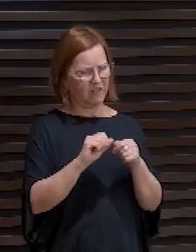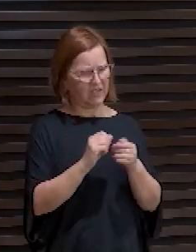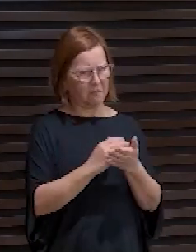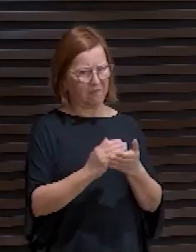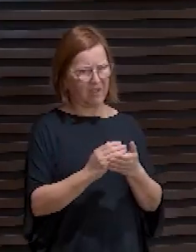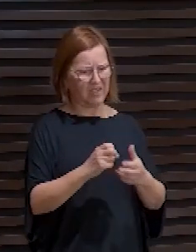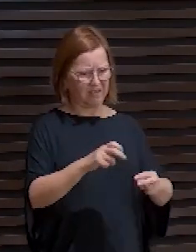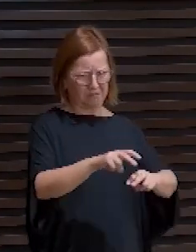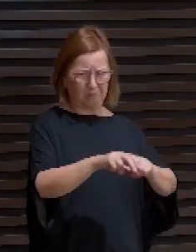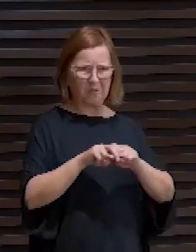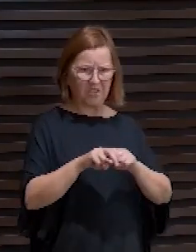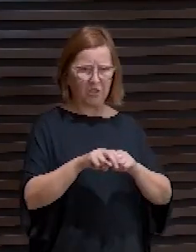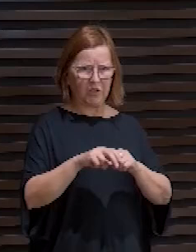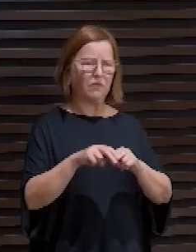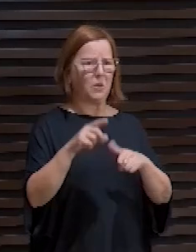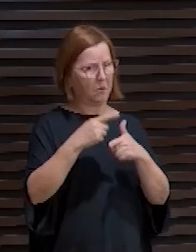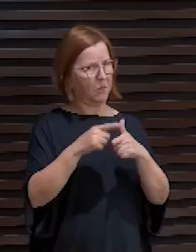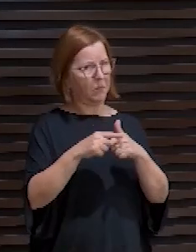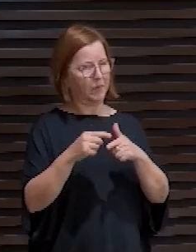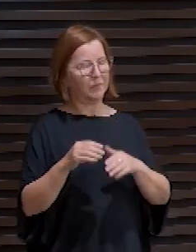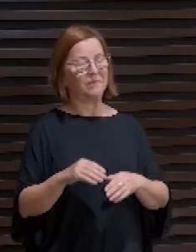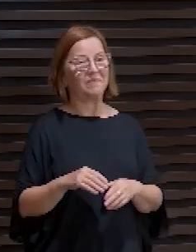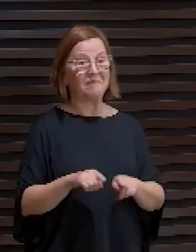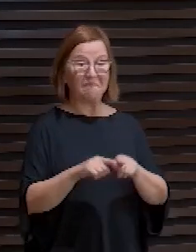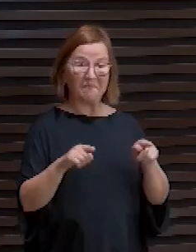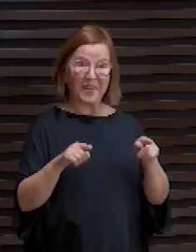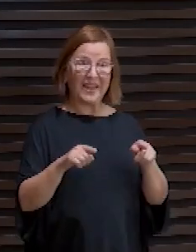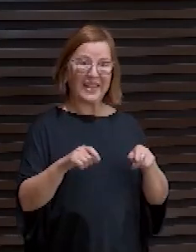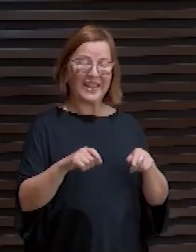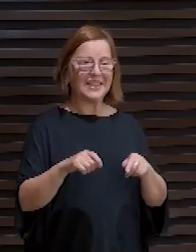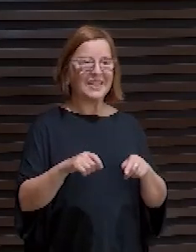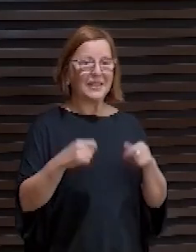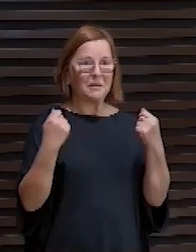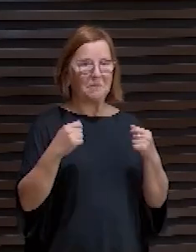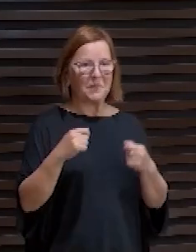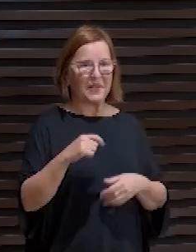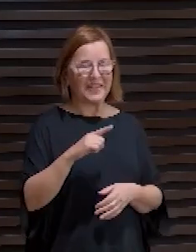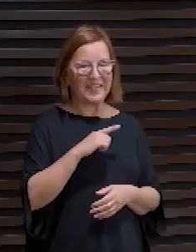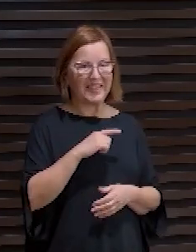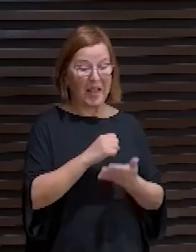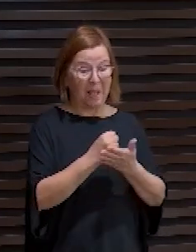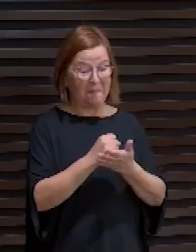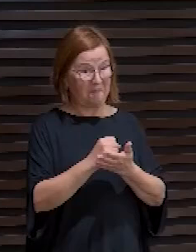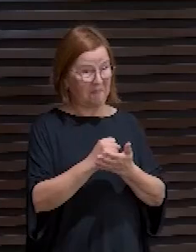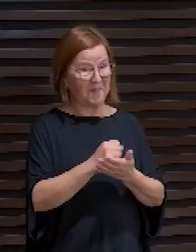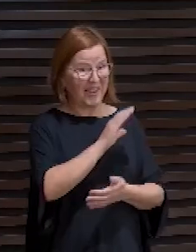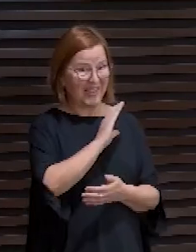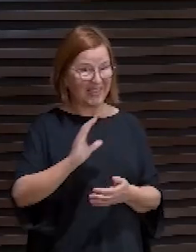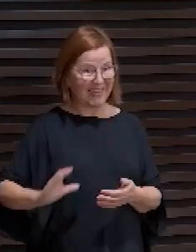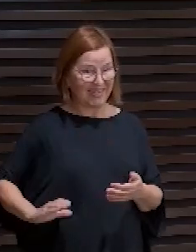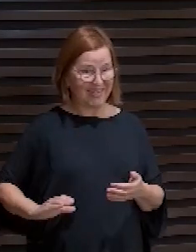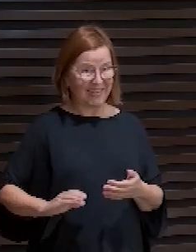que nós tenhamos a marca de Cristo em nós, que é a obra da cruz, é o levando sempre por toda